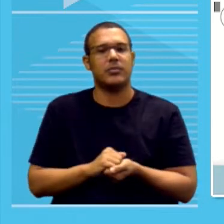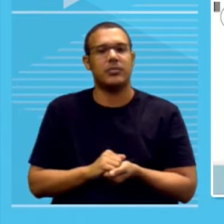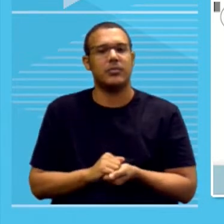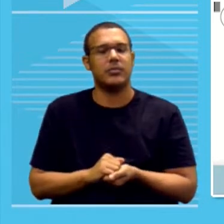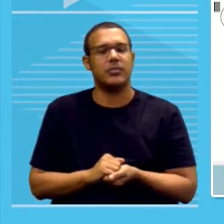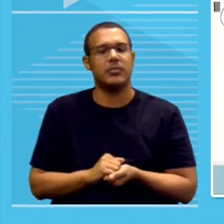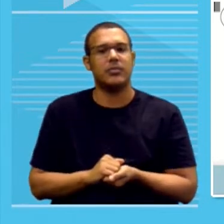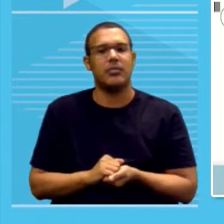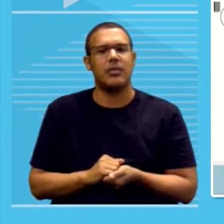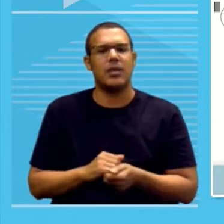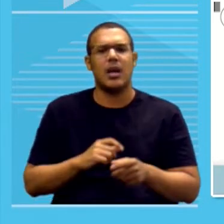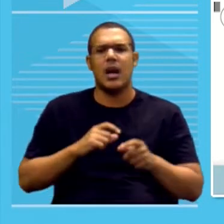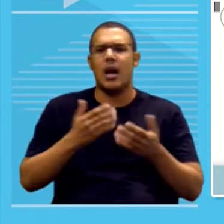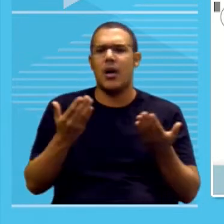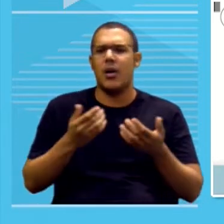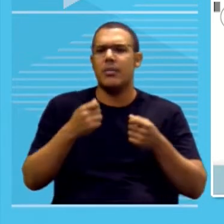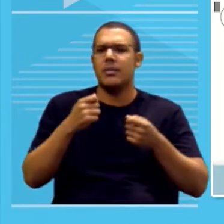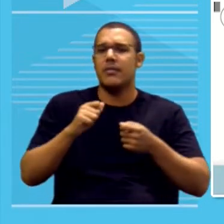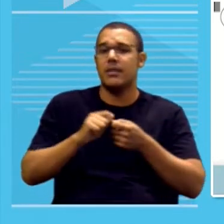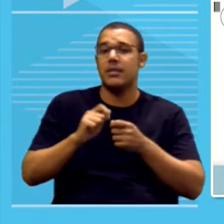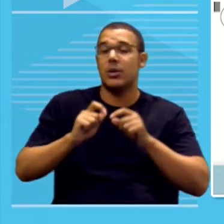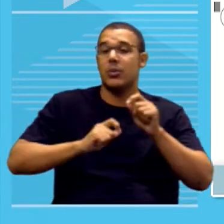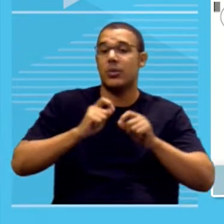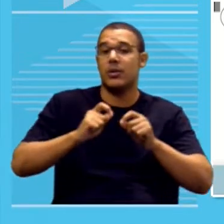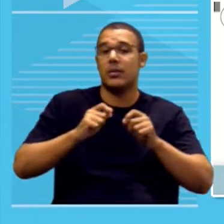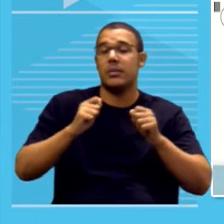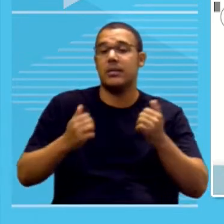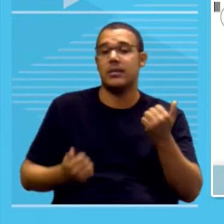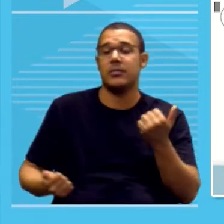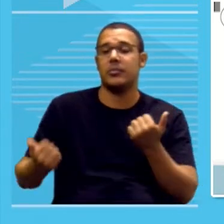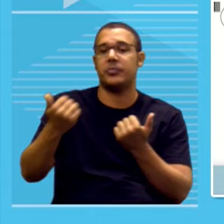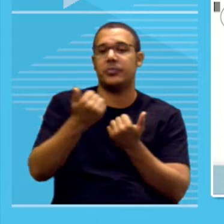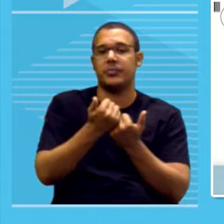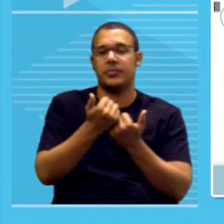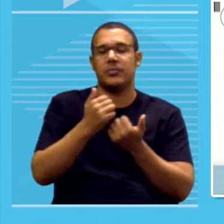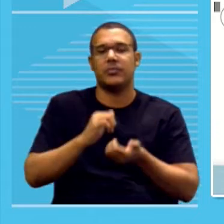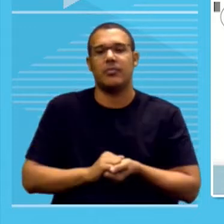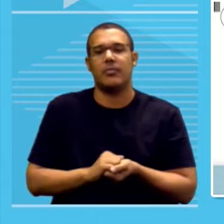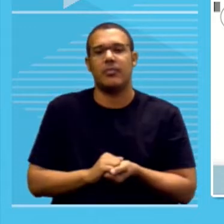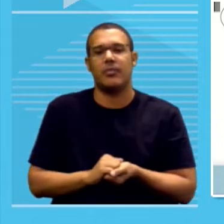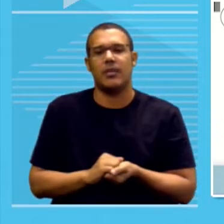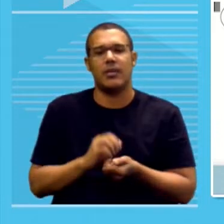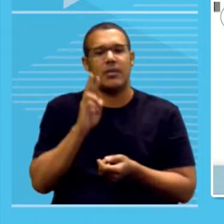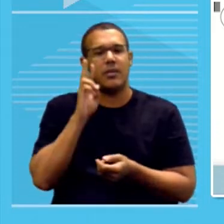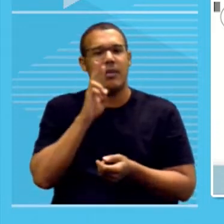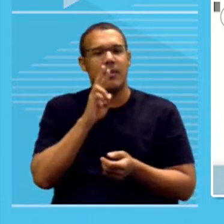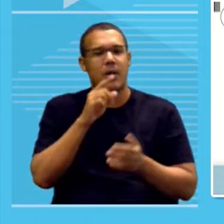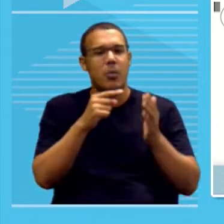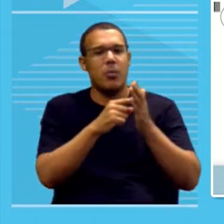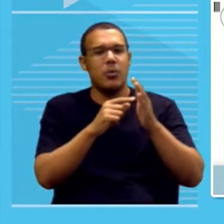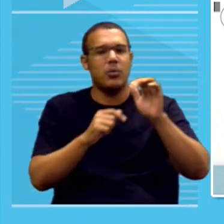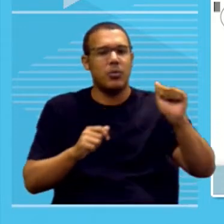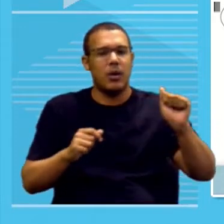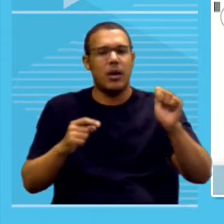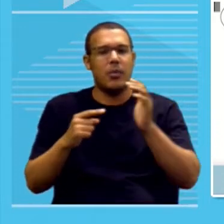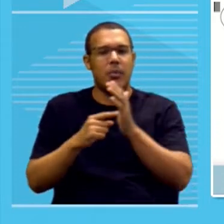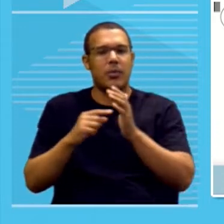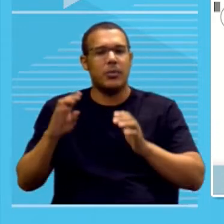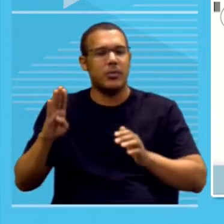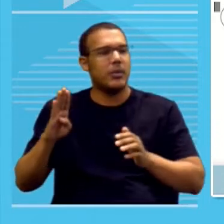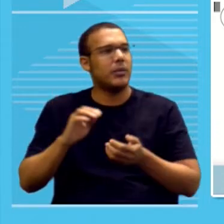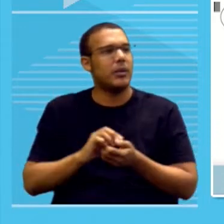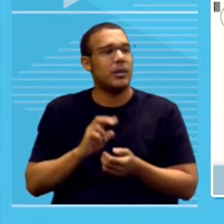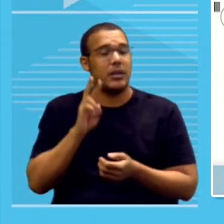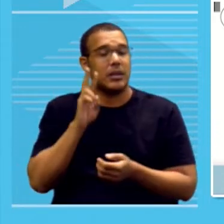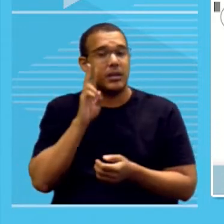você vai subir que que você vai fazer agora você vai fazer agora substituições você vai olhar lá no ponto a no ponto b ele já